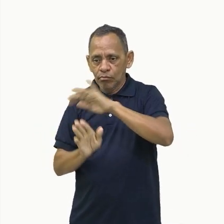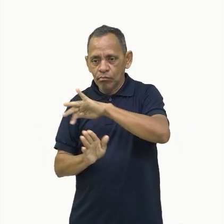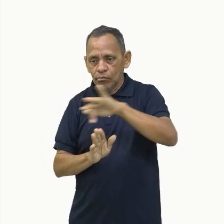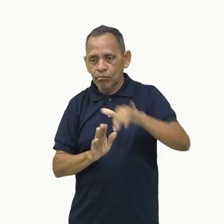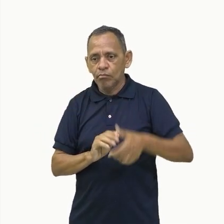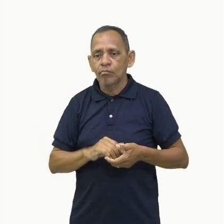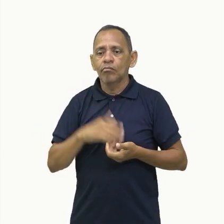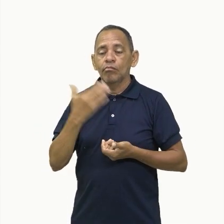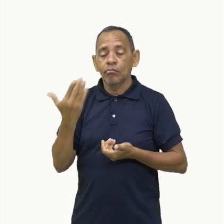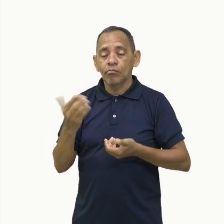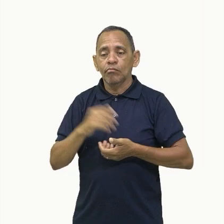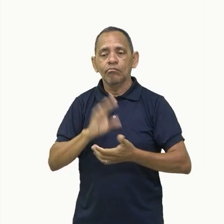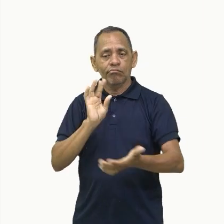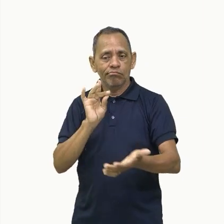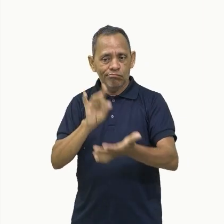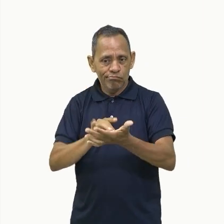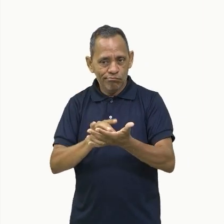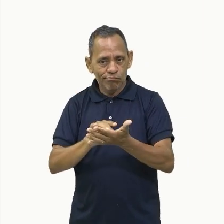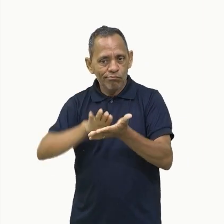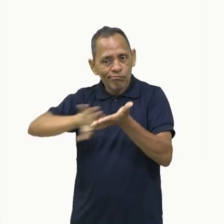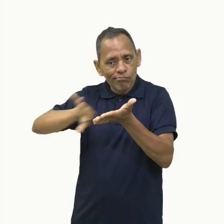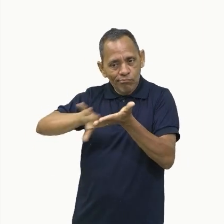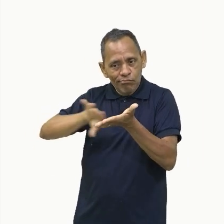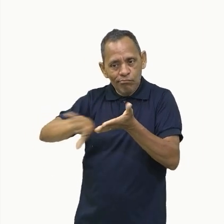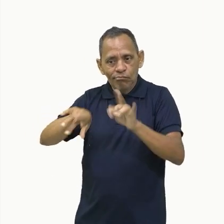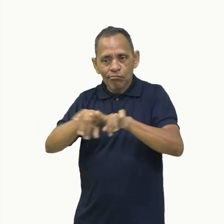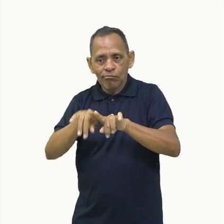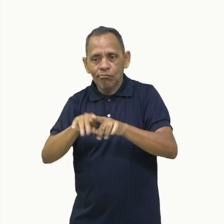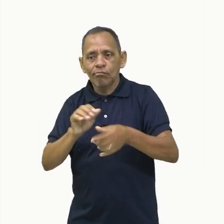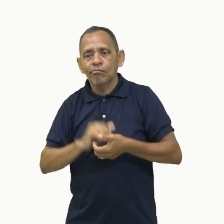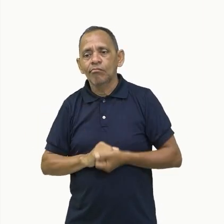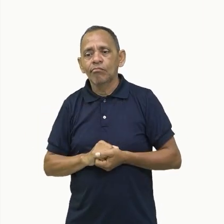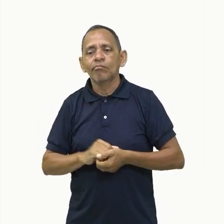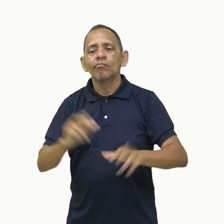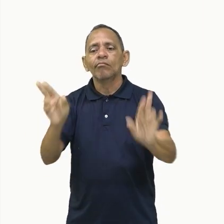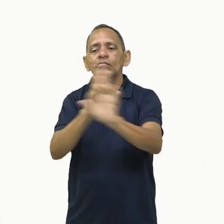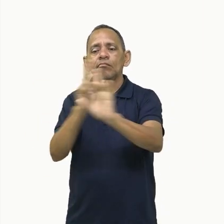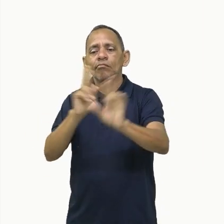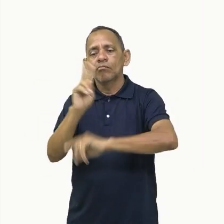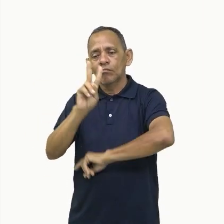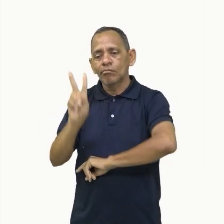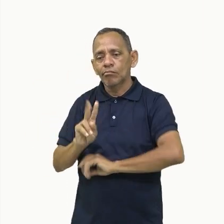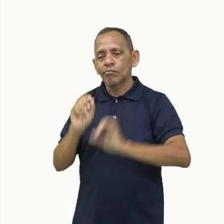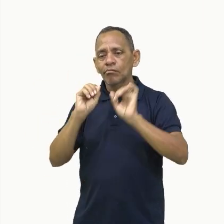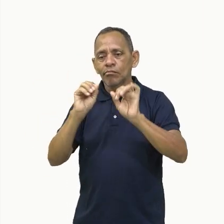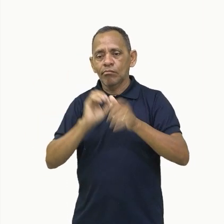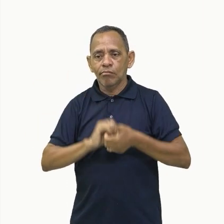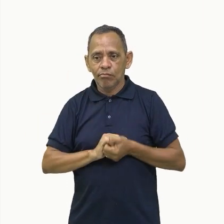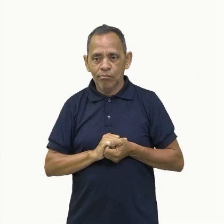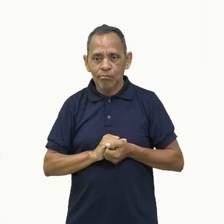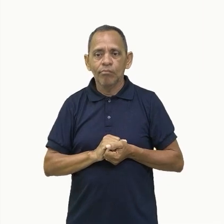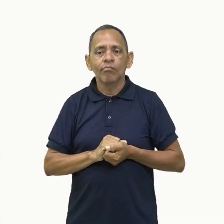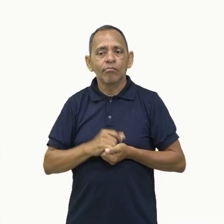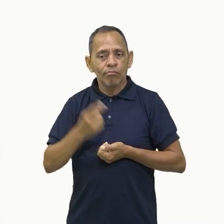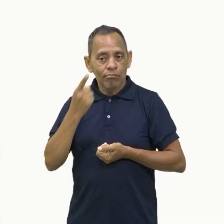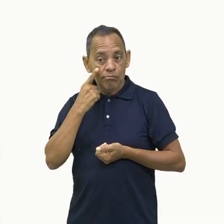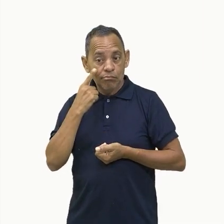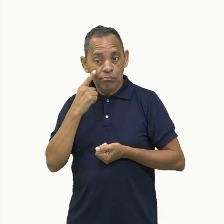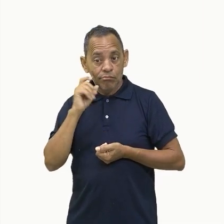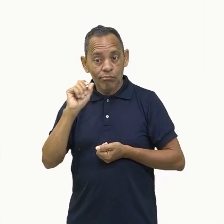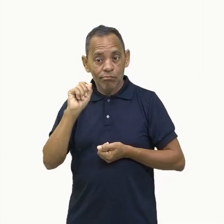Isso, na verdade, vai ser a Bolívia, né? Agora, em relação à Venezuela, gente, a gente vai observar aqui